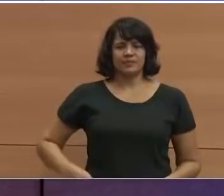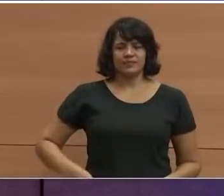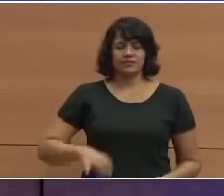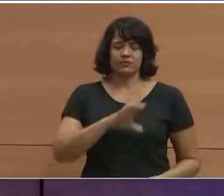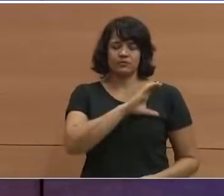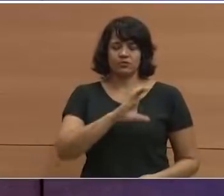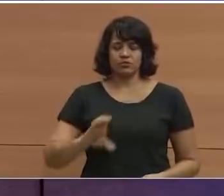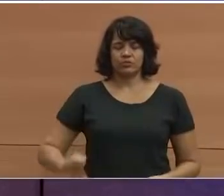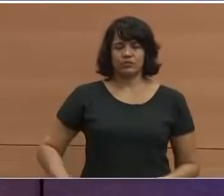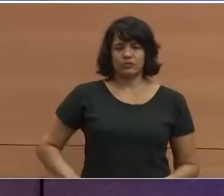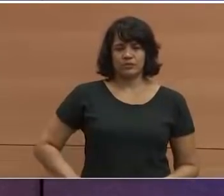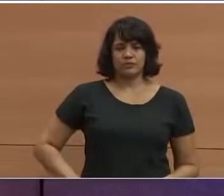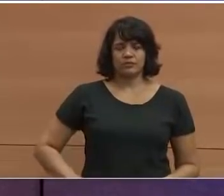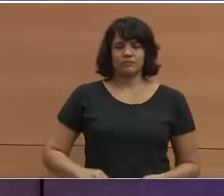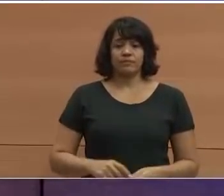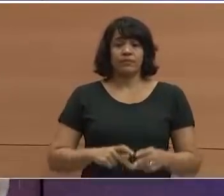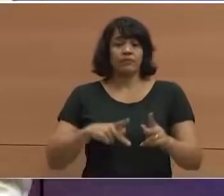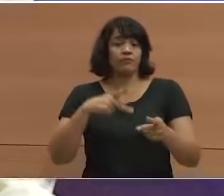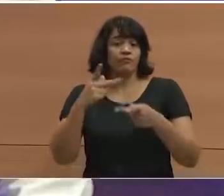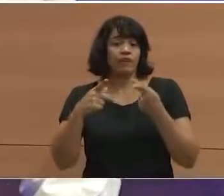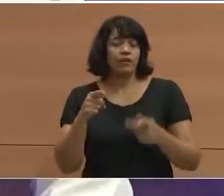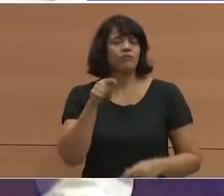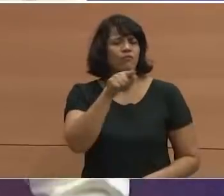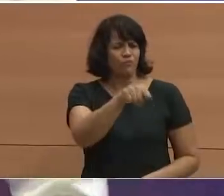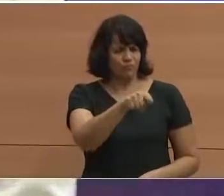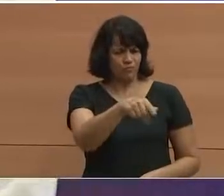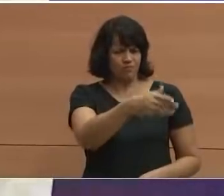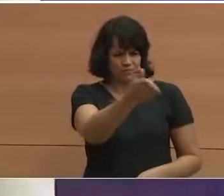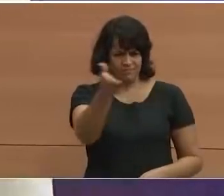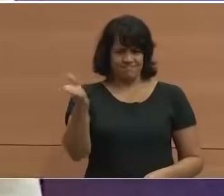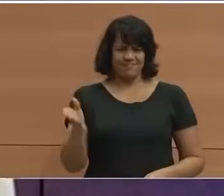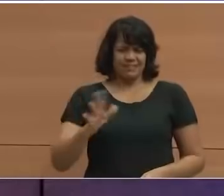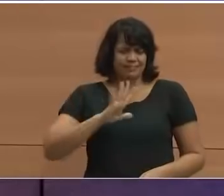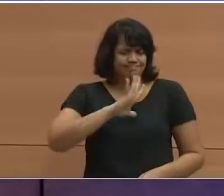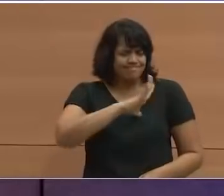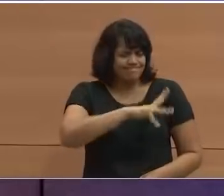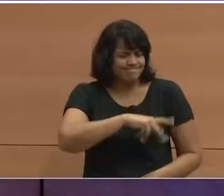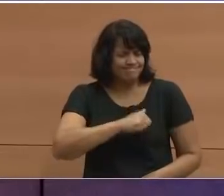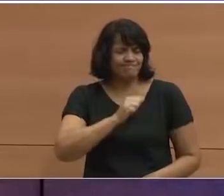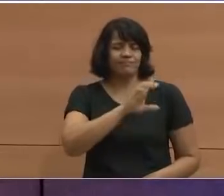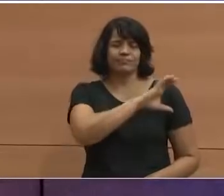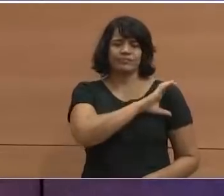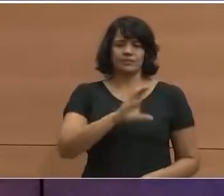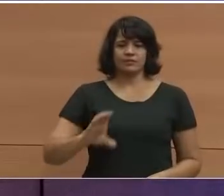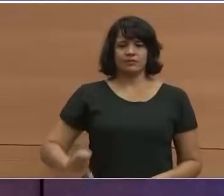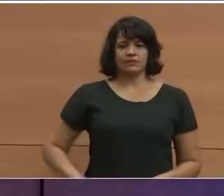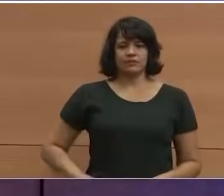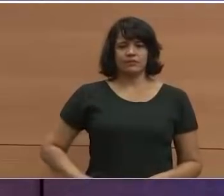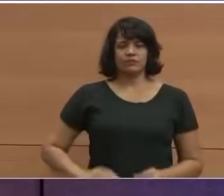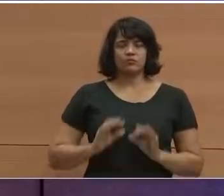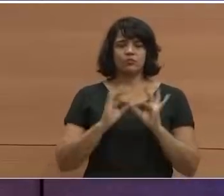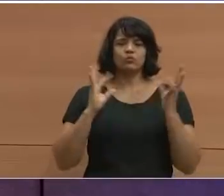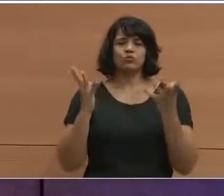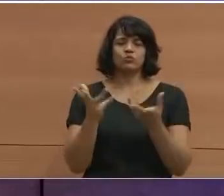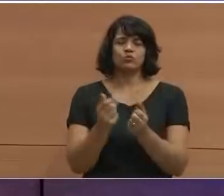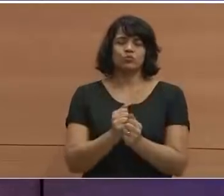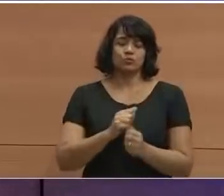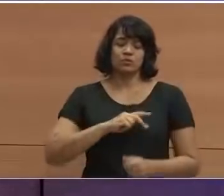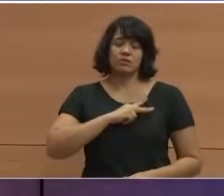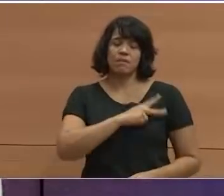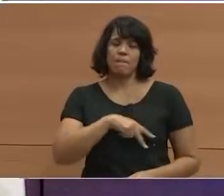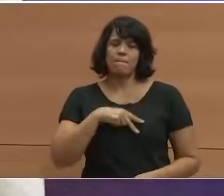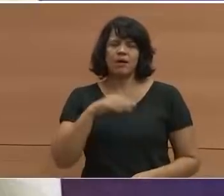no Espírito. Quer dizer, tudo que Paulo sabia da igreja em Colossos é por meio do